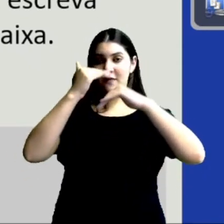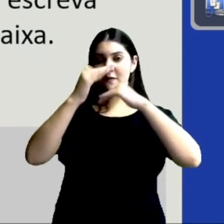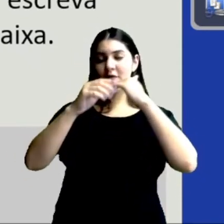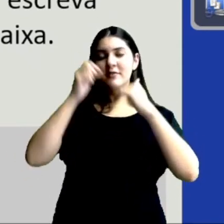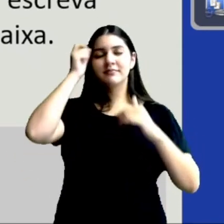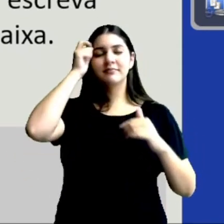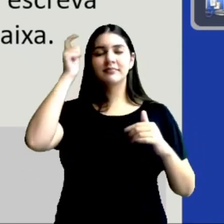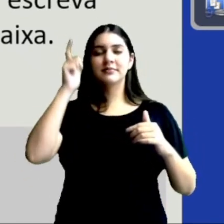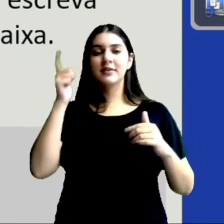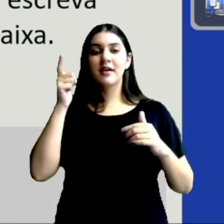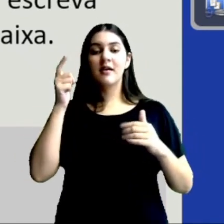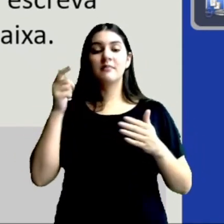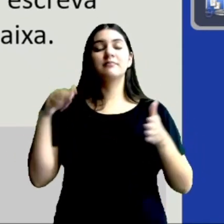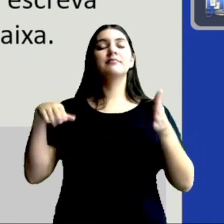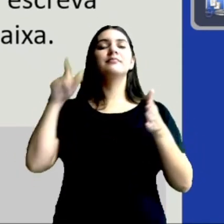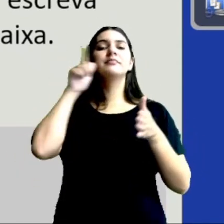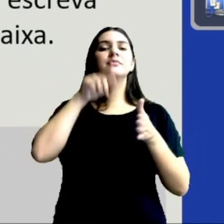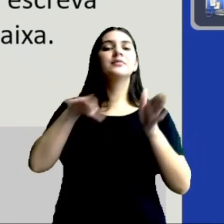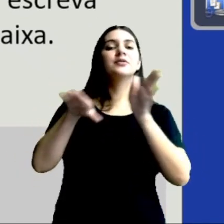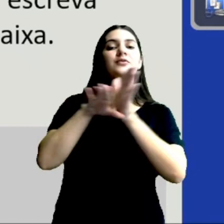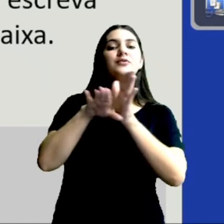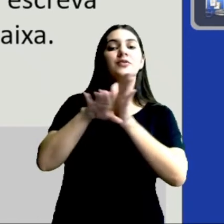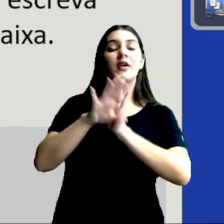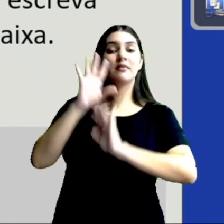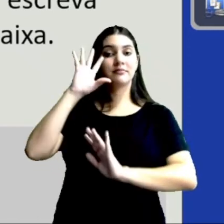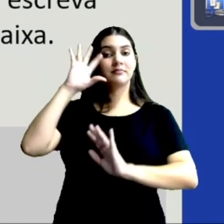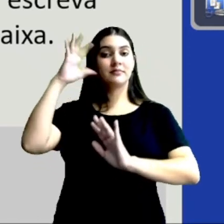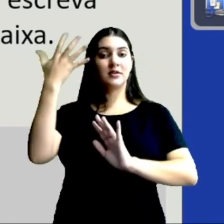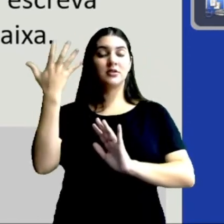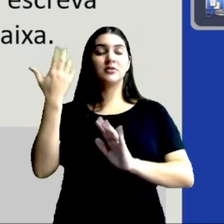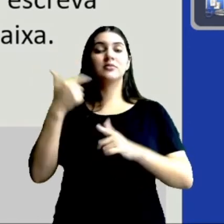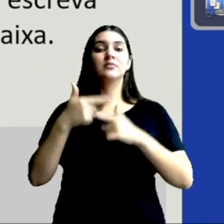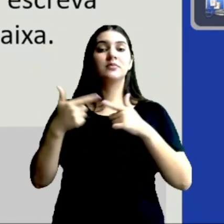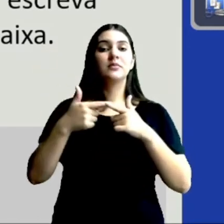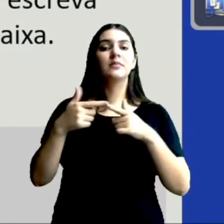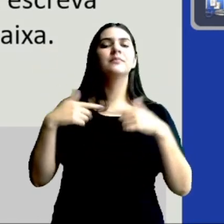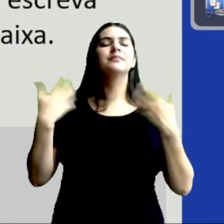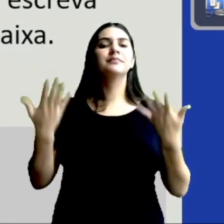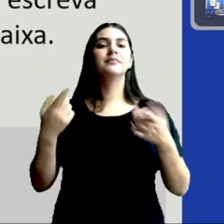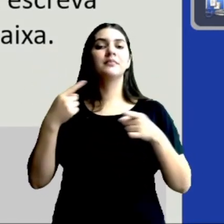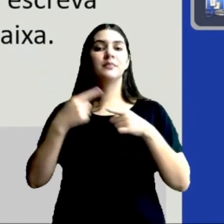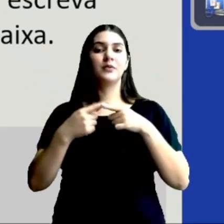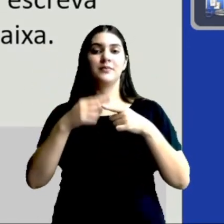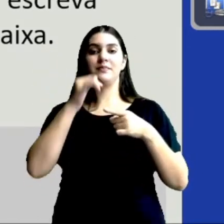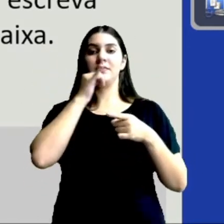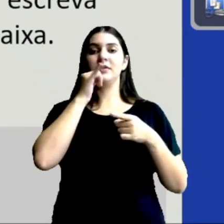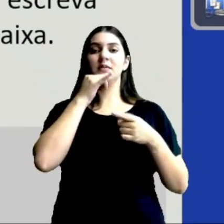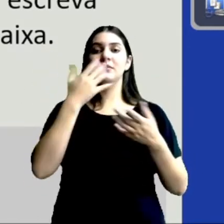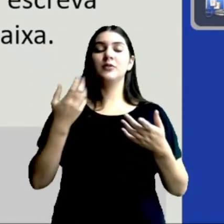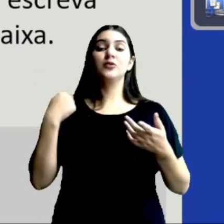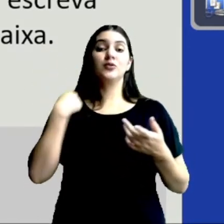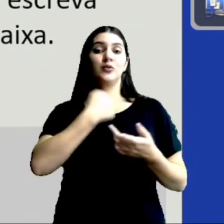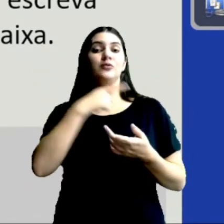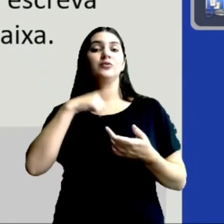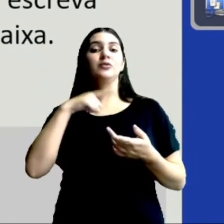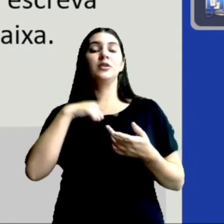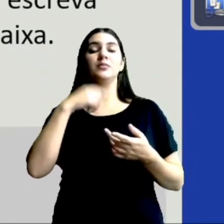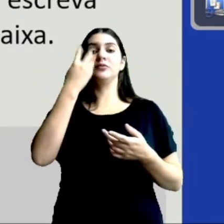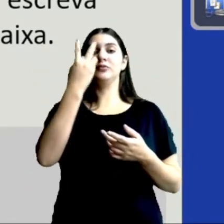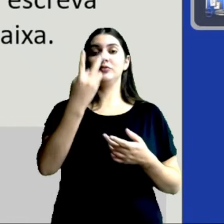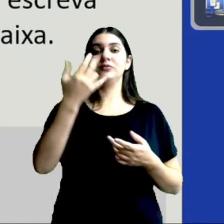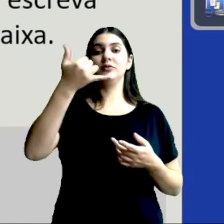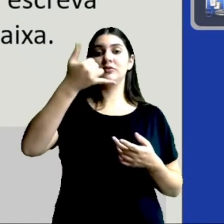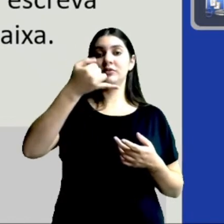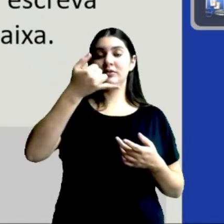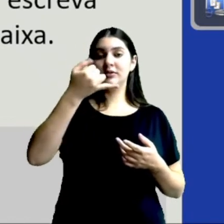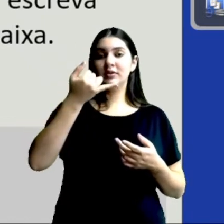ideias para conseguir chegar na solução dessa questão. Por quê? Por exemplo, nós não temos 2